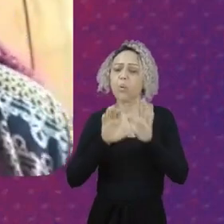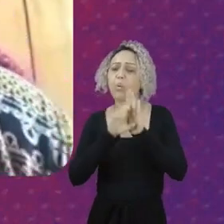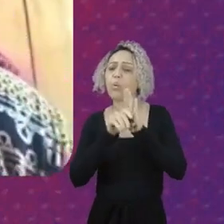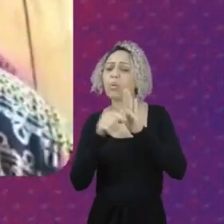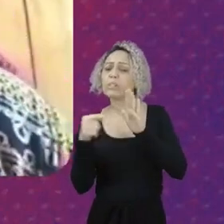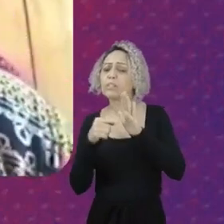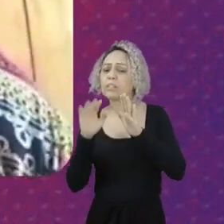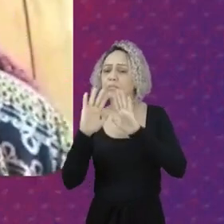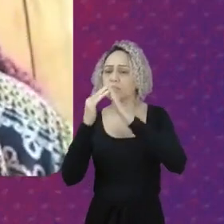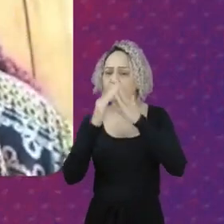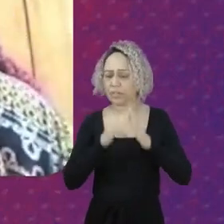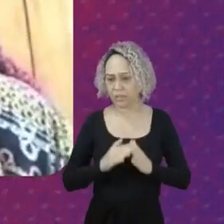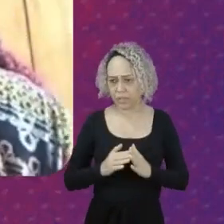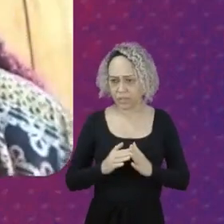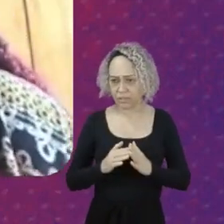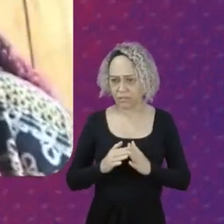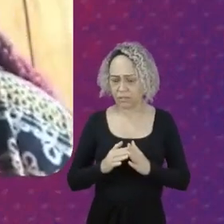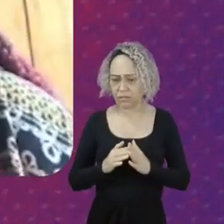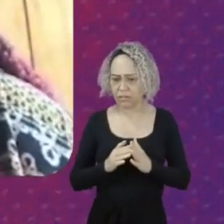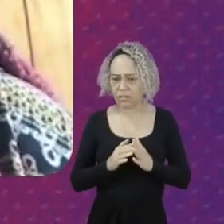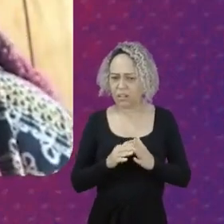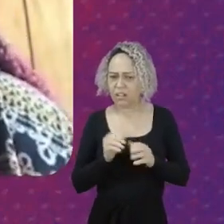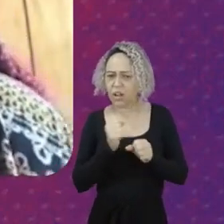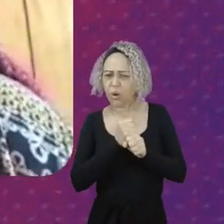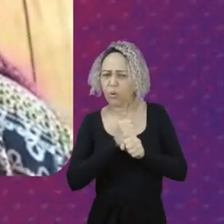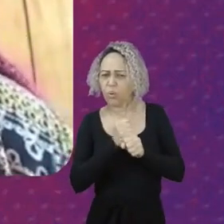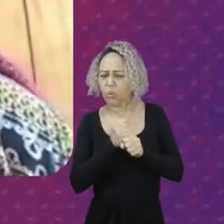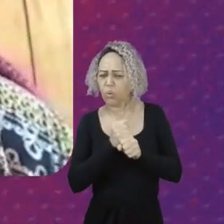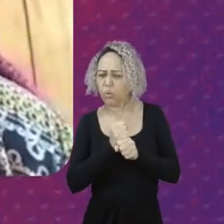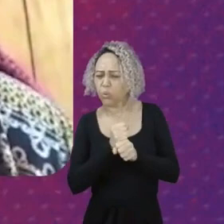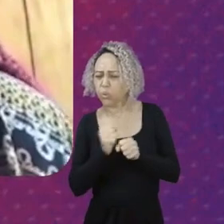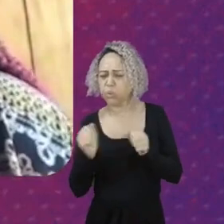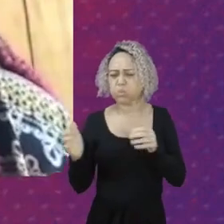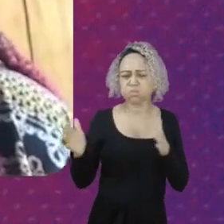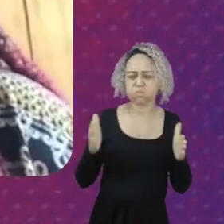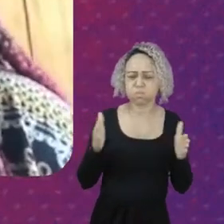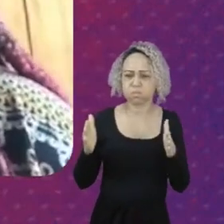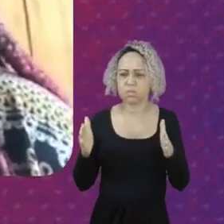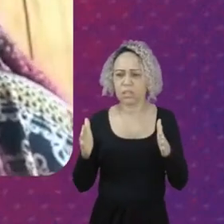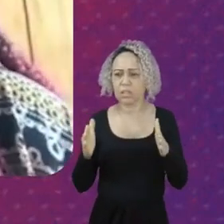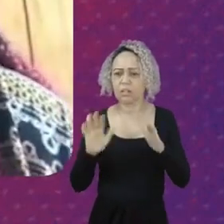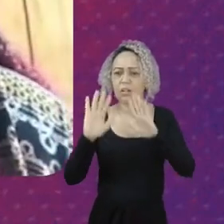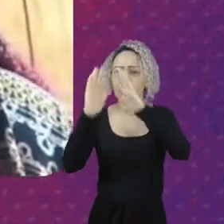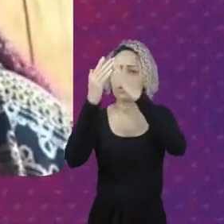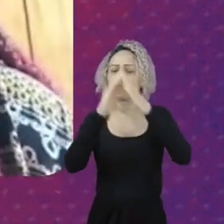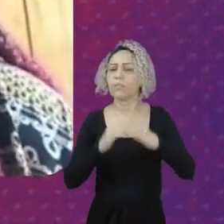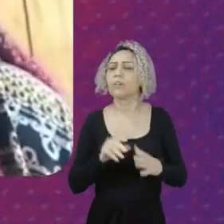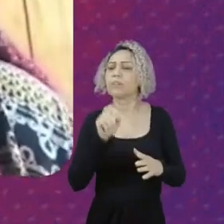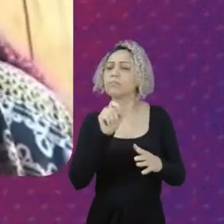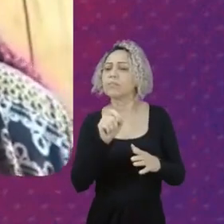né? Acho que, ao longo dos anos, a favela se constituiu como um elemento